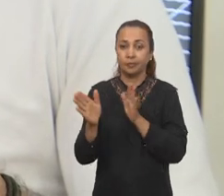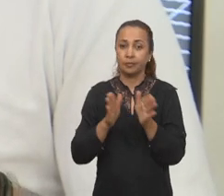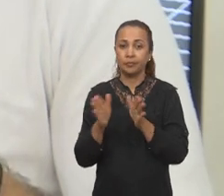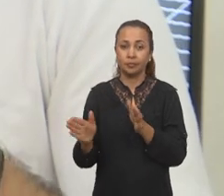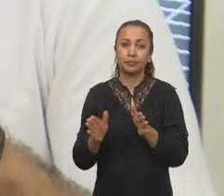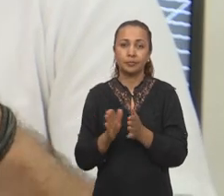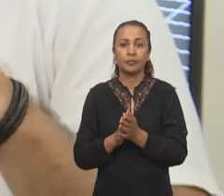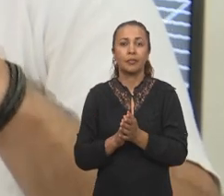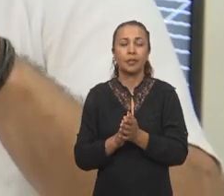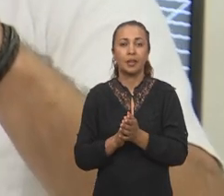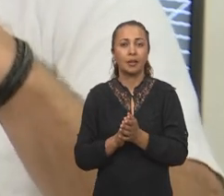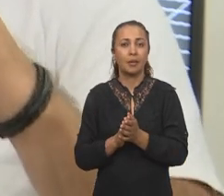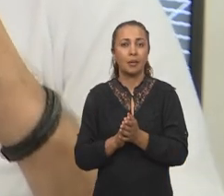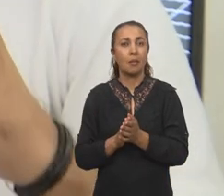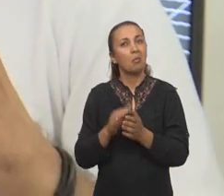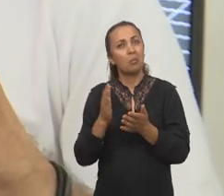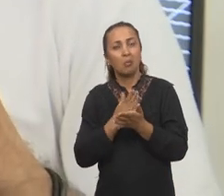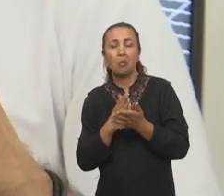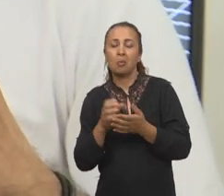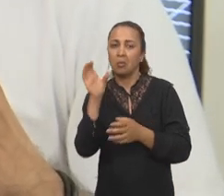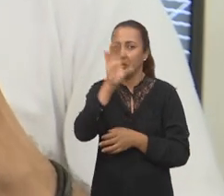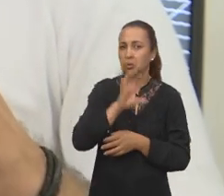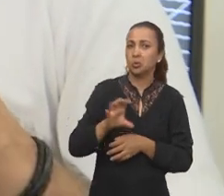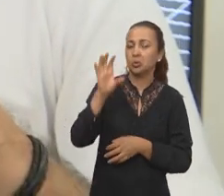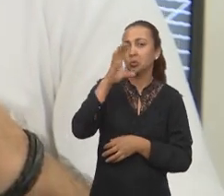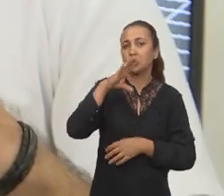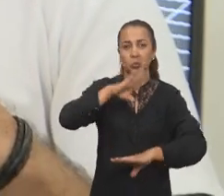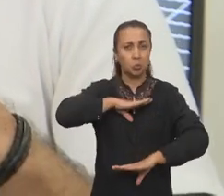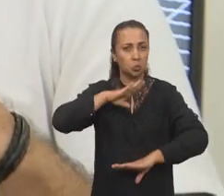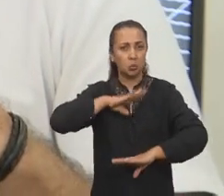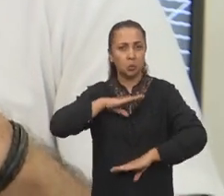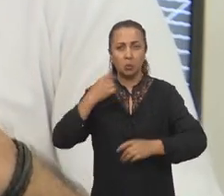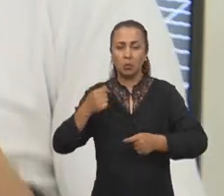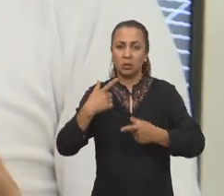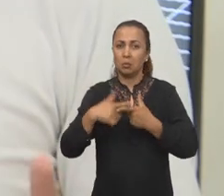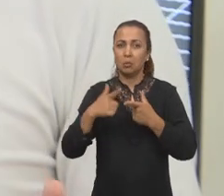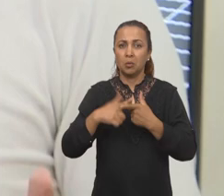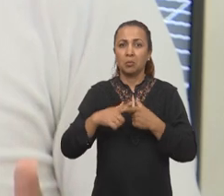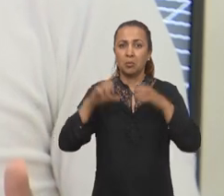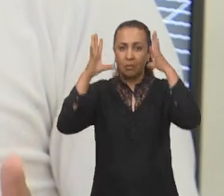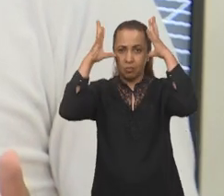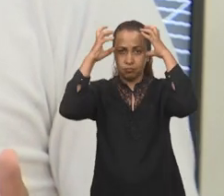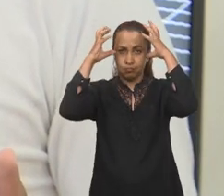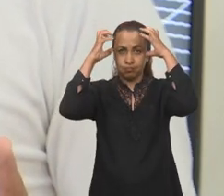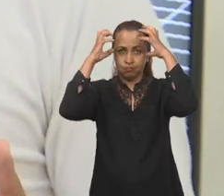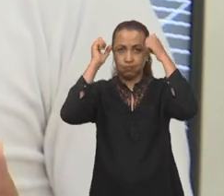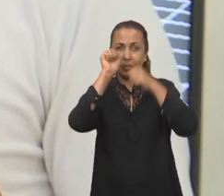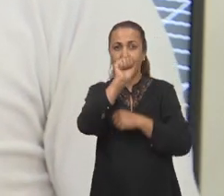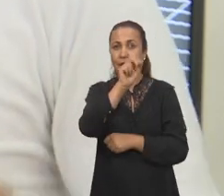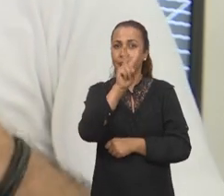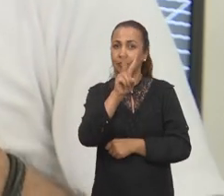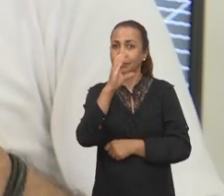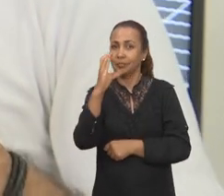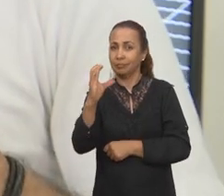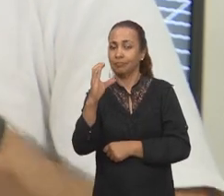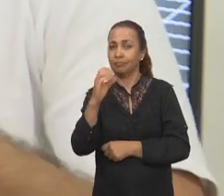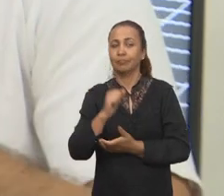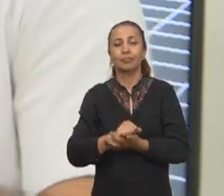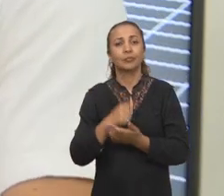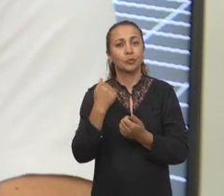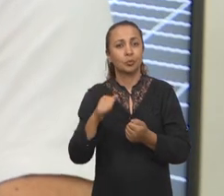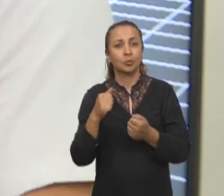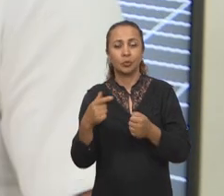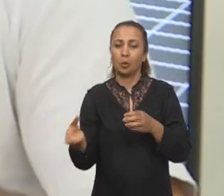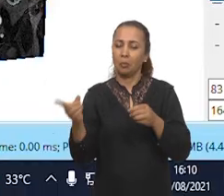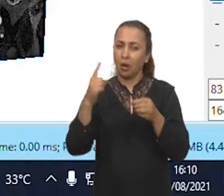eles sobre um Claro determinadas regiões pode gerar problemas de acidente vascular cerebral né então o que pode ser